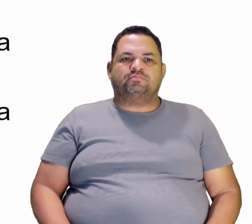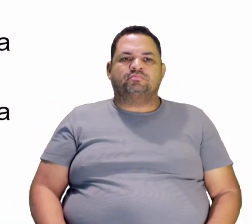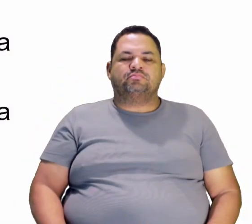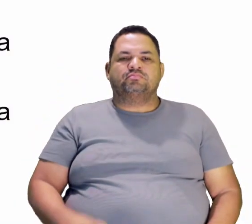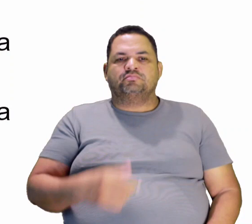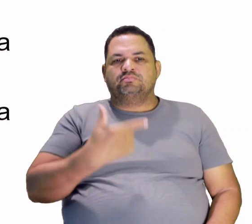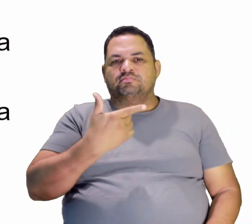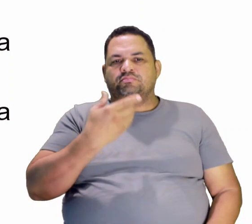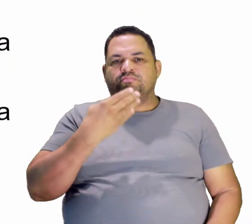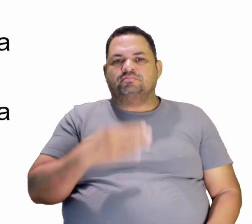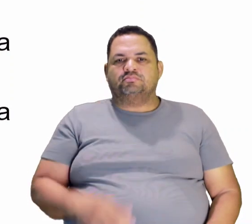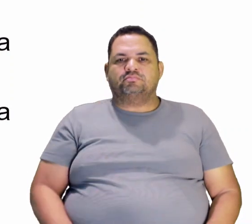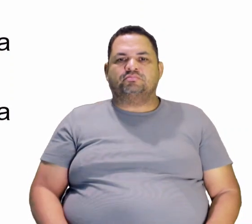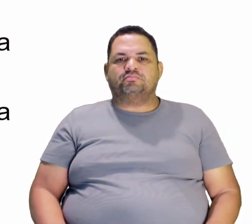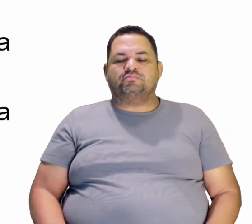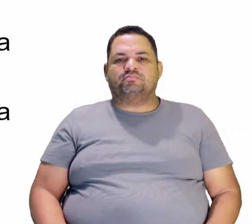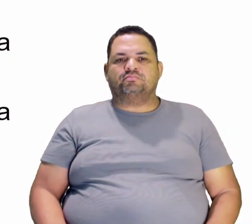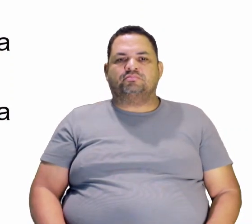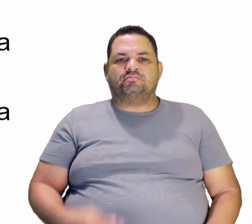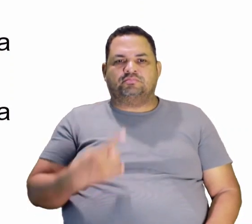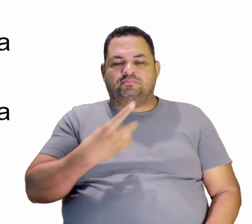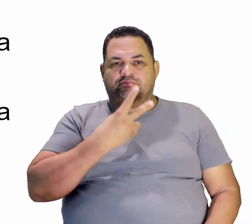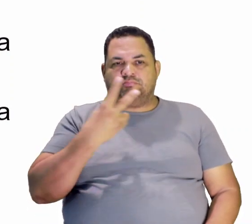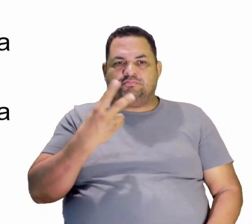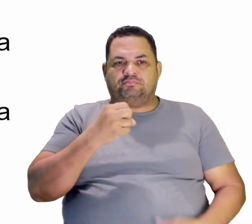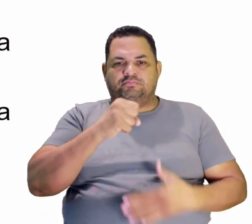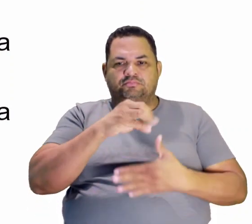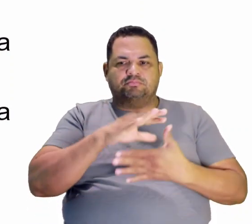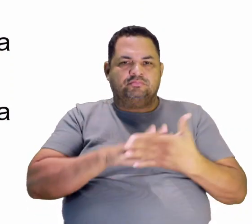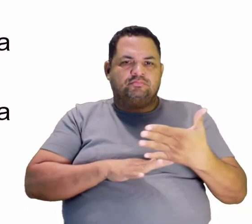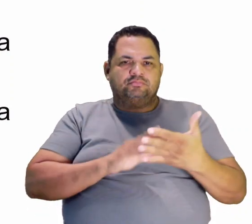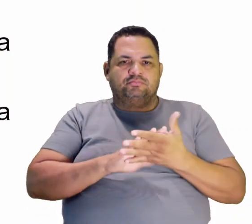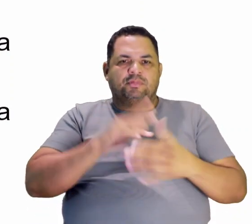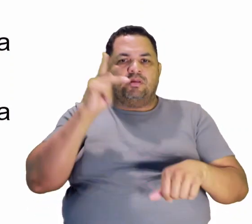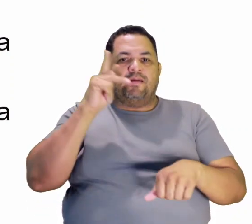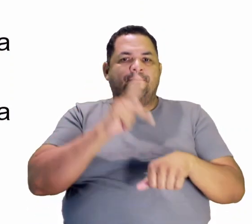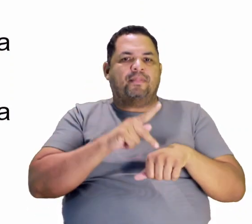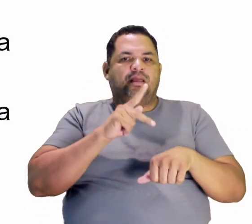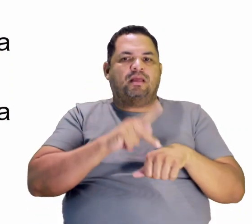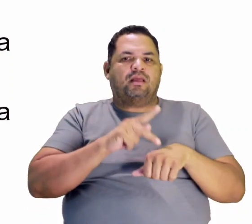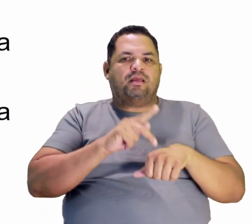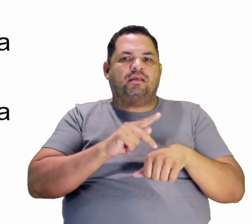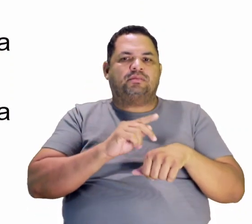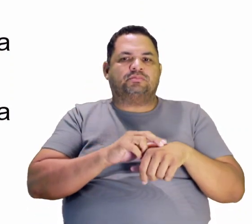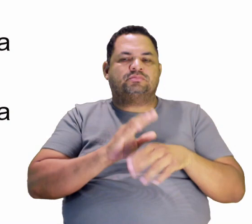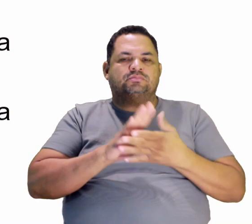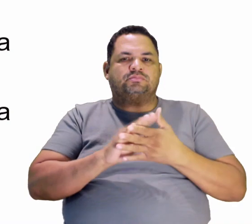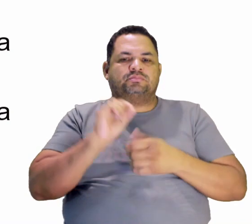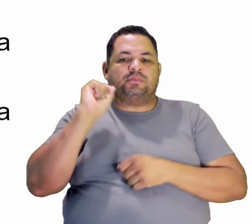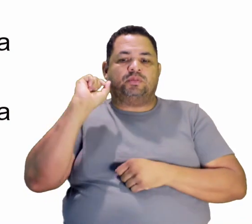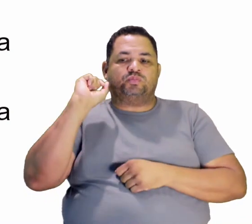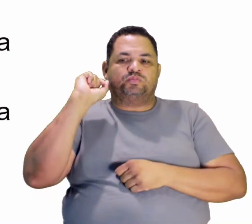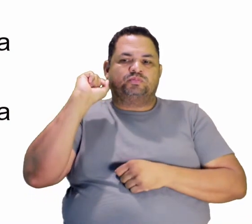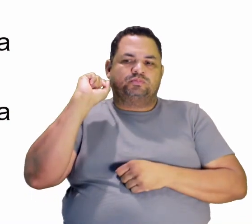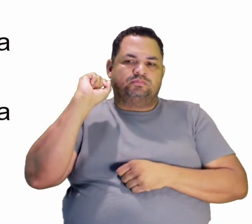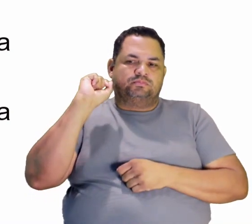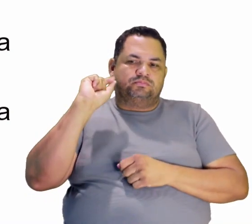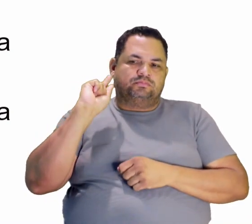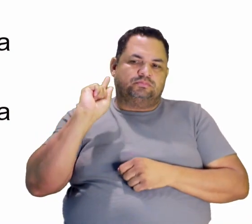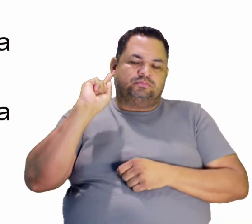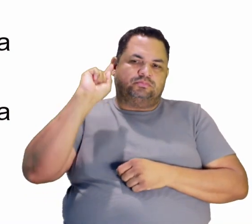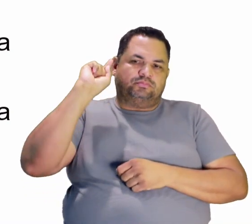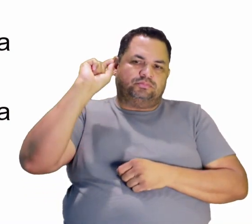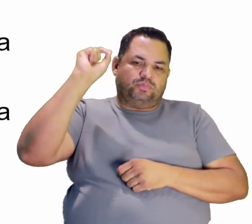480 ao quadrado. Bom, vamos à segunda questão aqui. Uma pedra é lançada do solo com velocidade